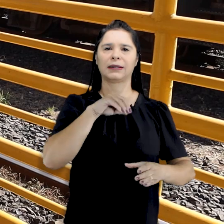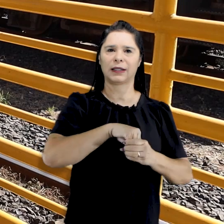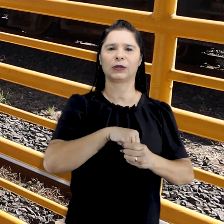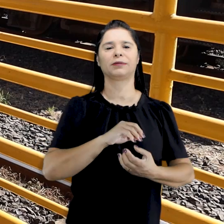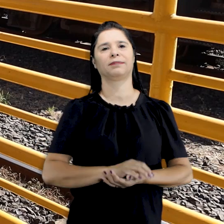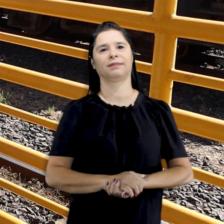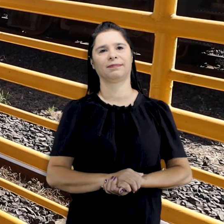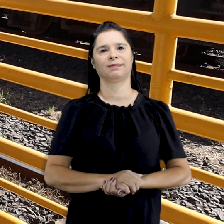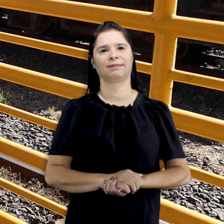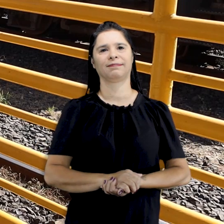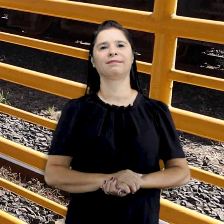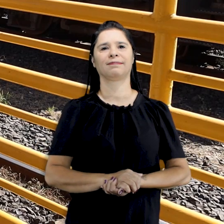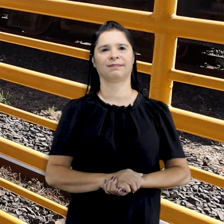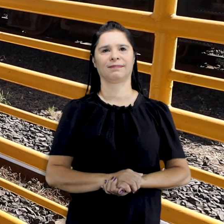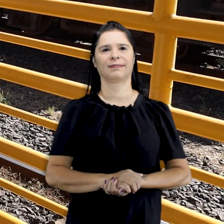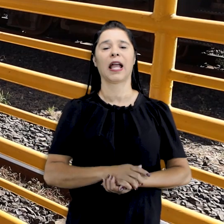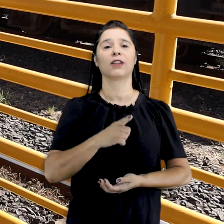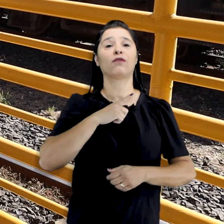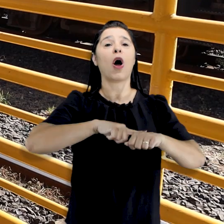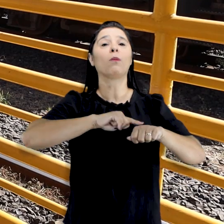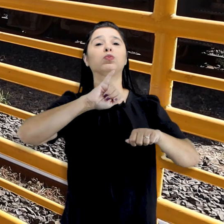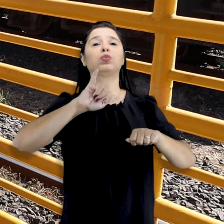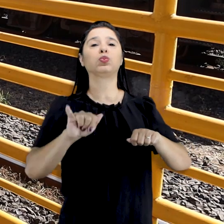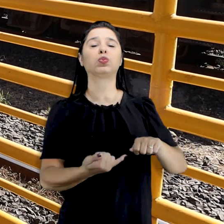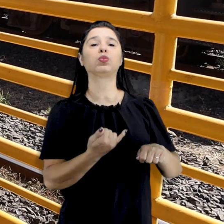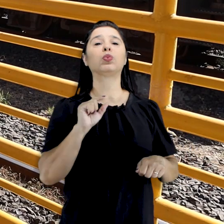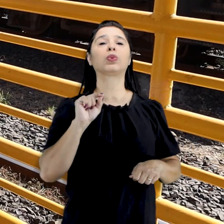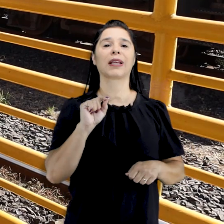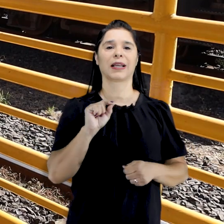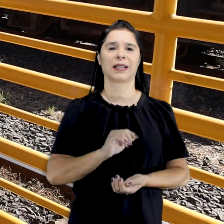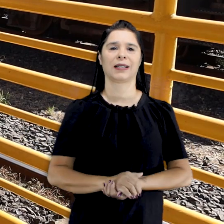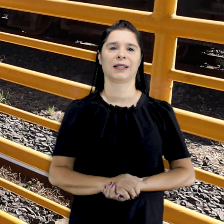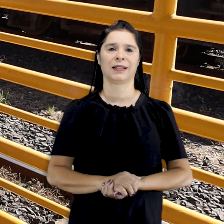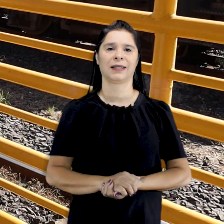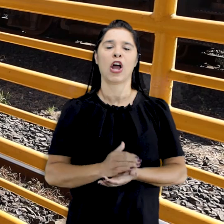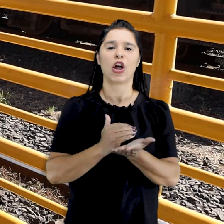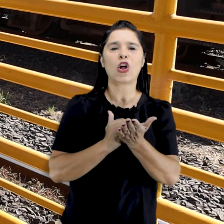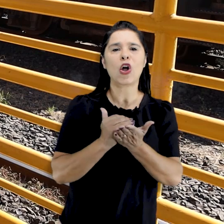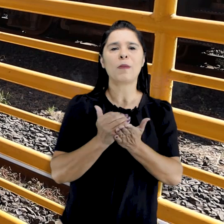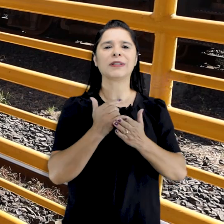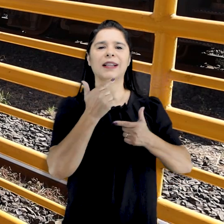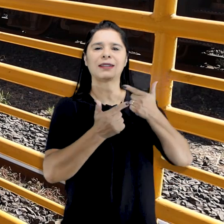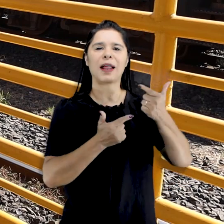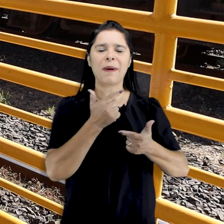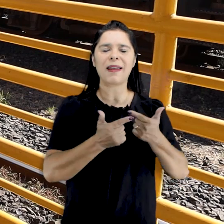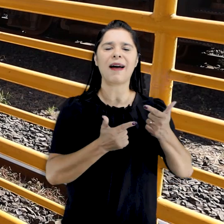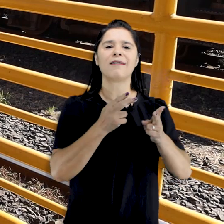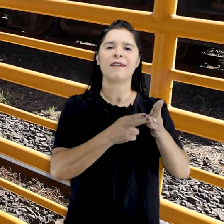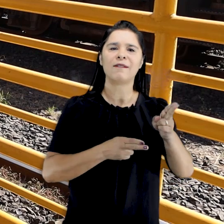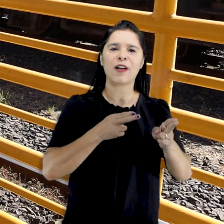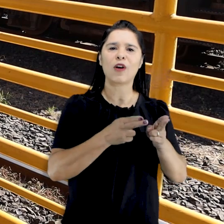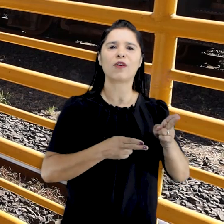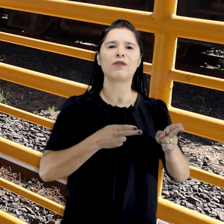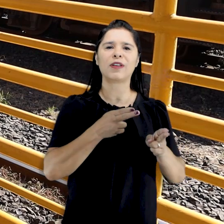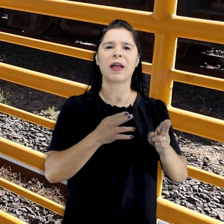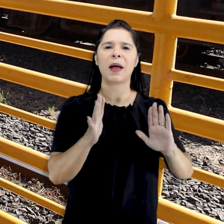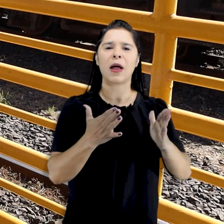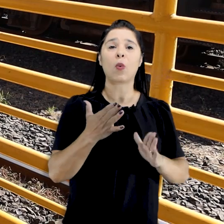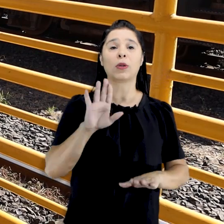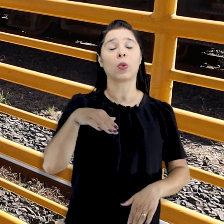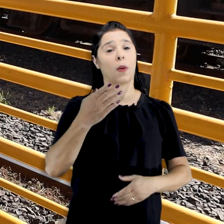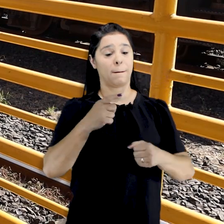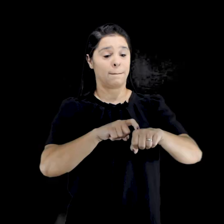né? No qual tive a oportunidade de começar trabalhando com ferrovia quando servi